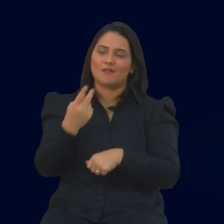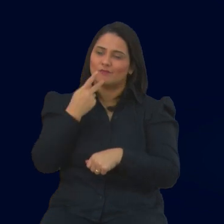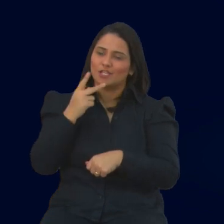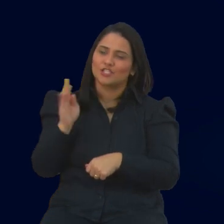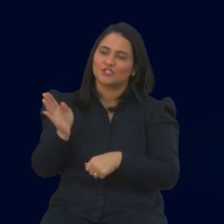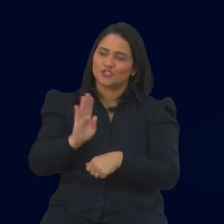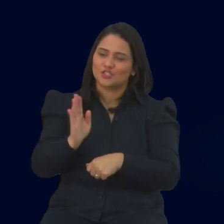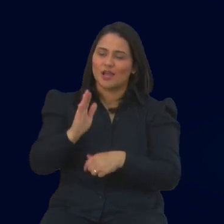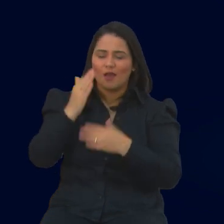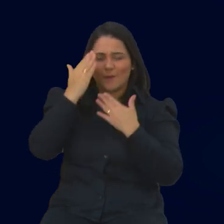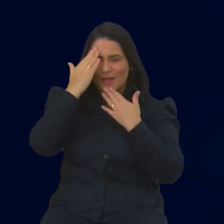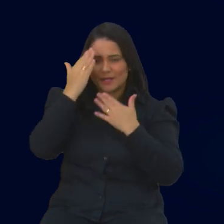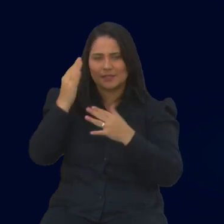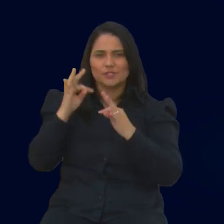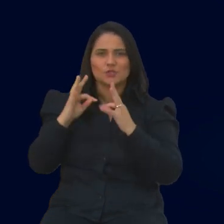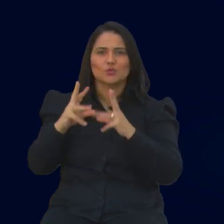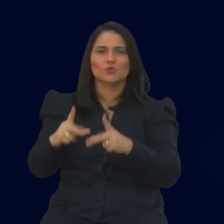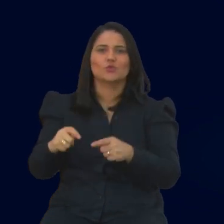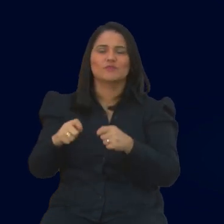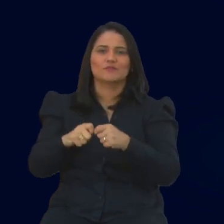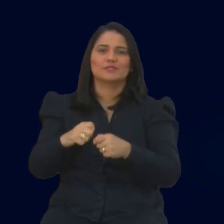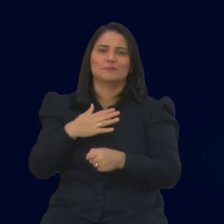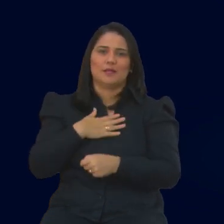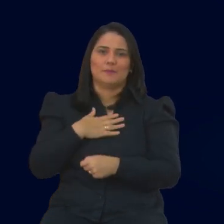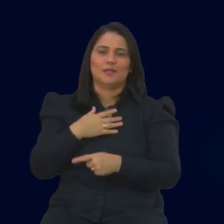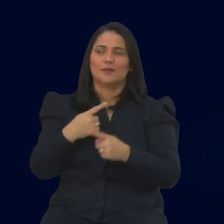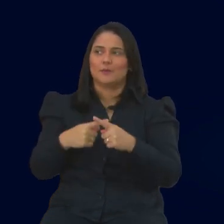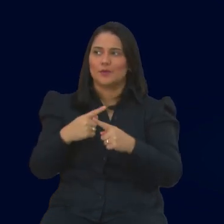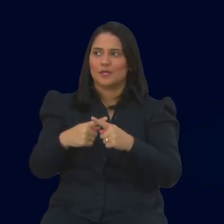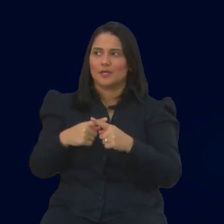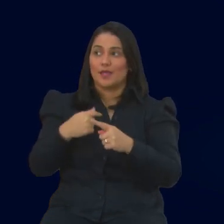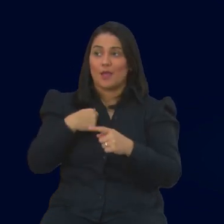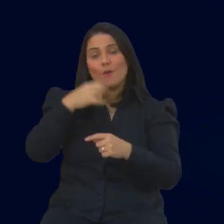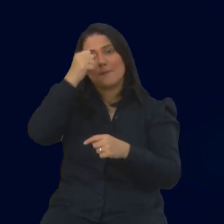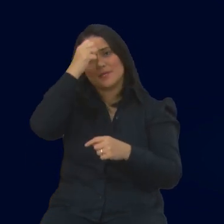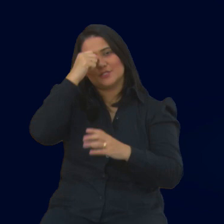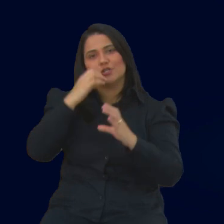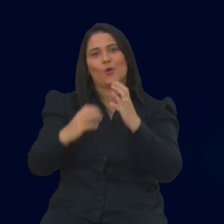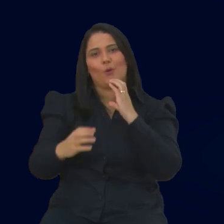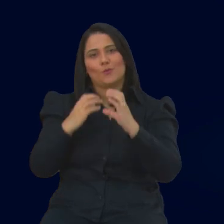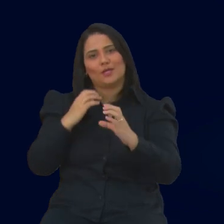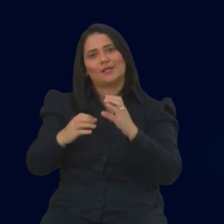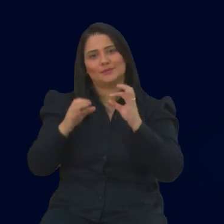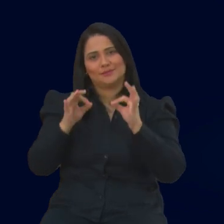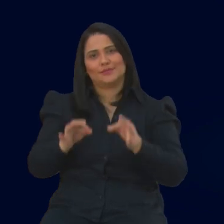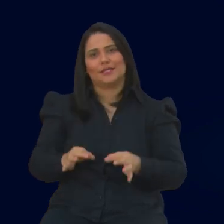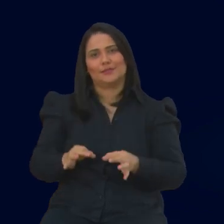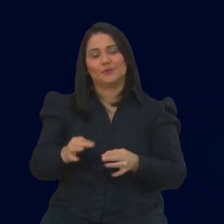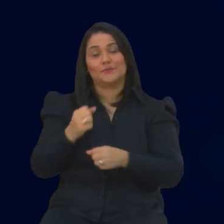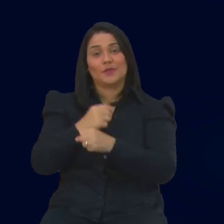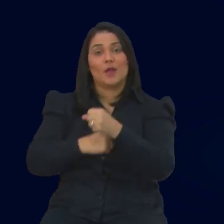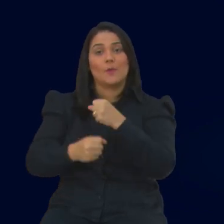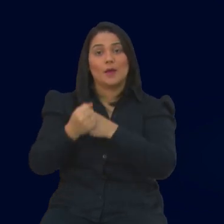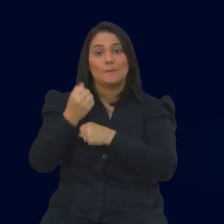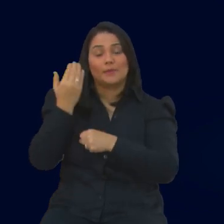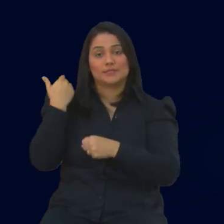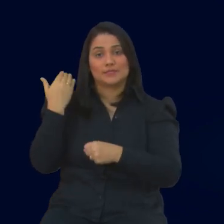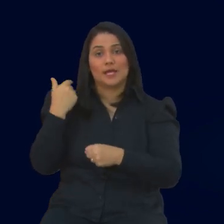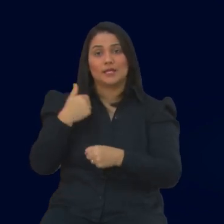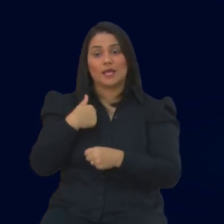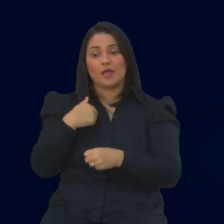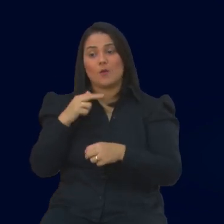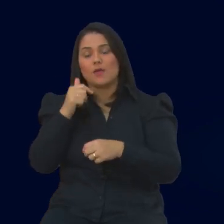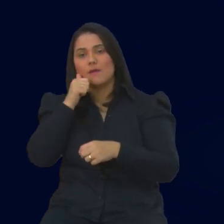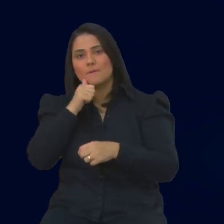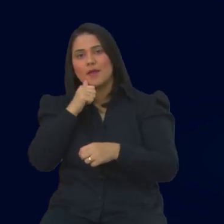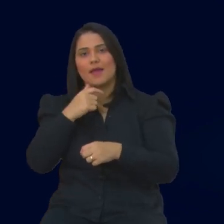foi e fez, graças à comunicação que eu aprendi. E no ano passado nós queríamos, eu e minha irmã decidimos